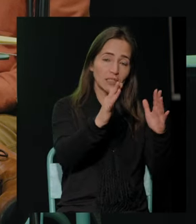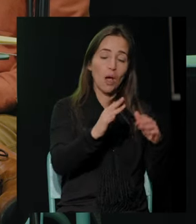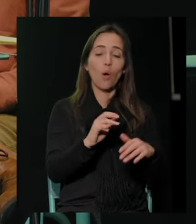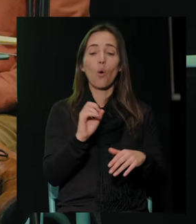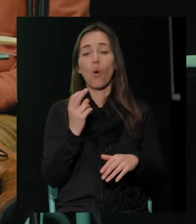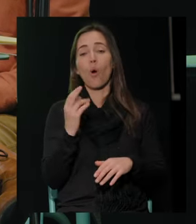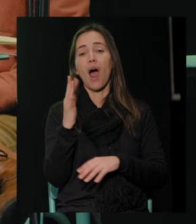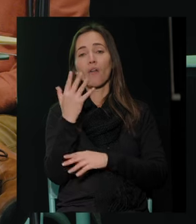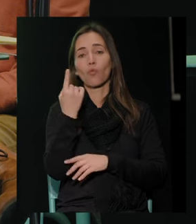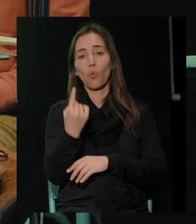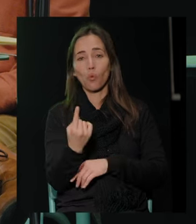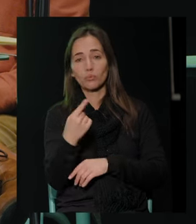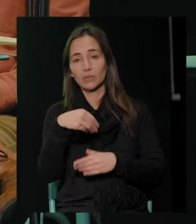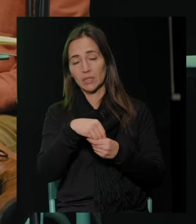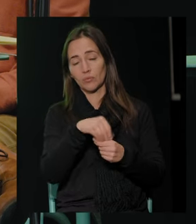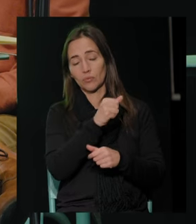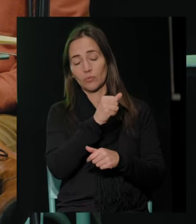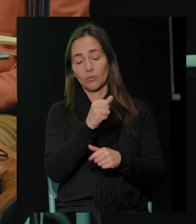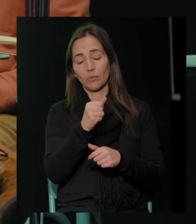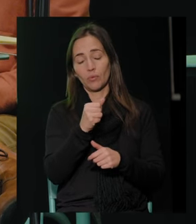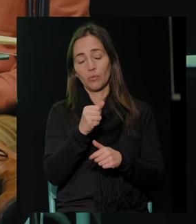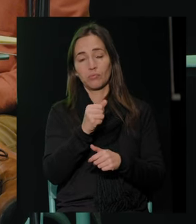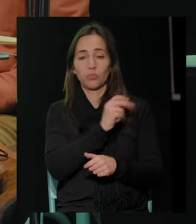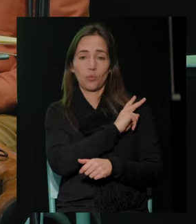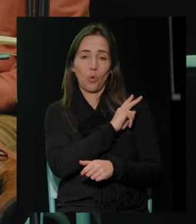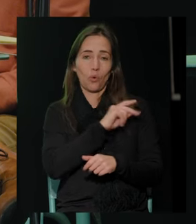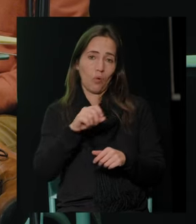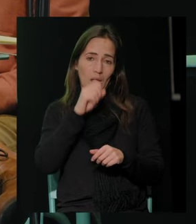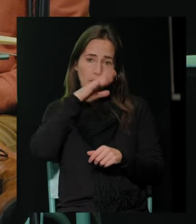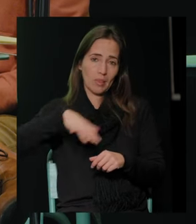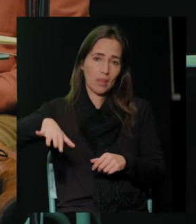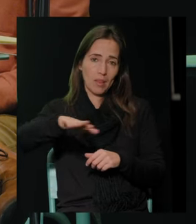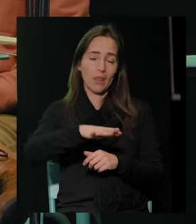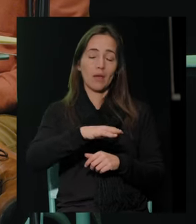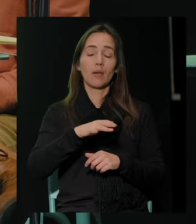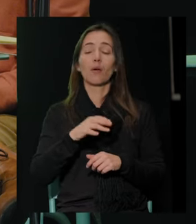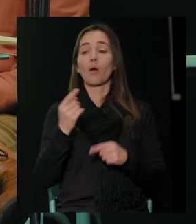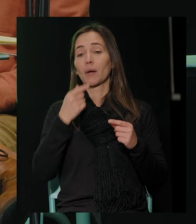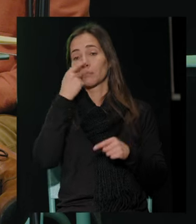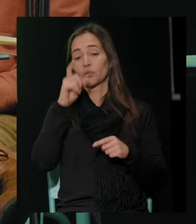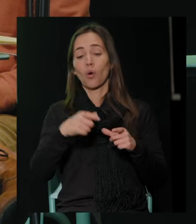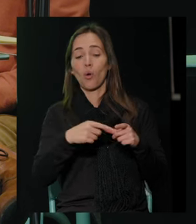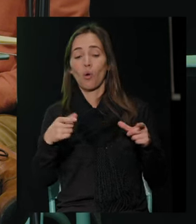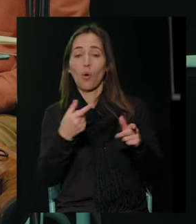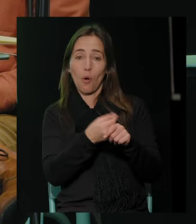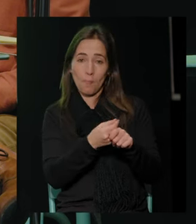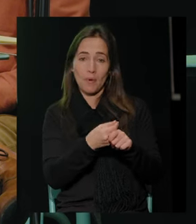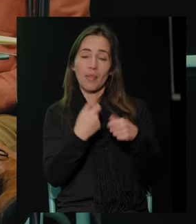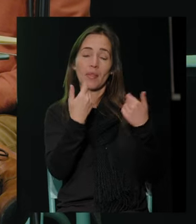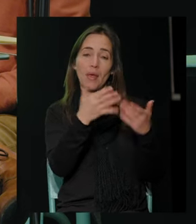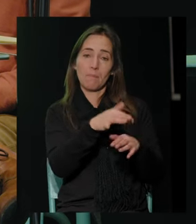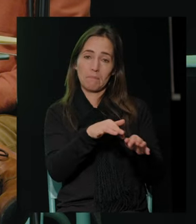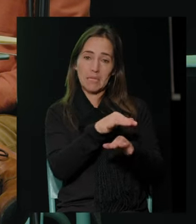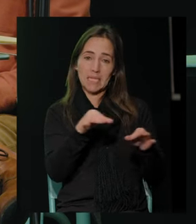casa de um proprietário. E qualquer pessoa que compre esse vale presente ou que ofereça, por exemplo, a alguém no Natal, qualquer